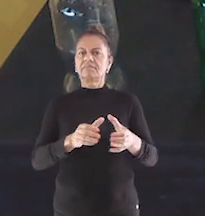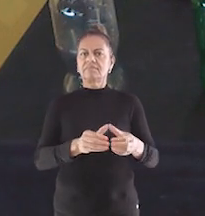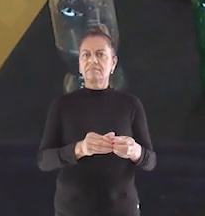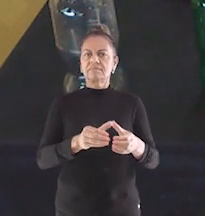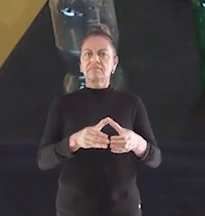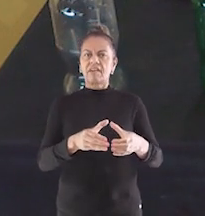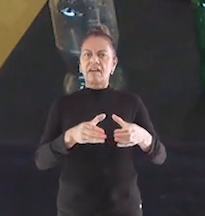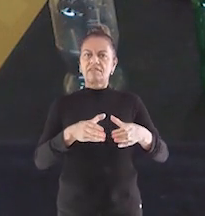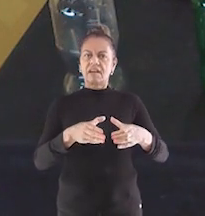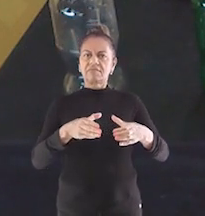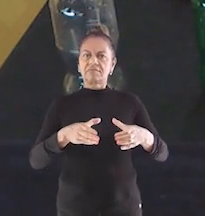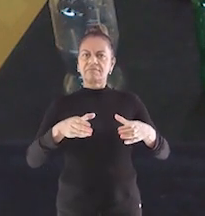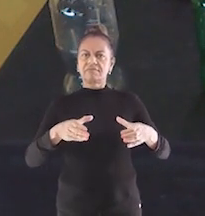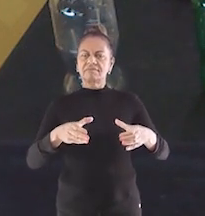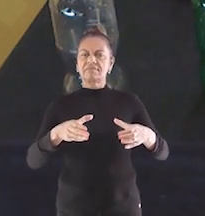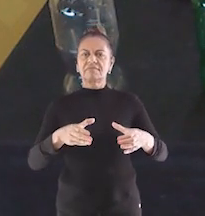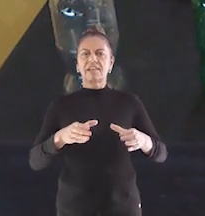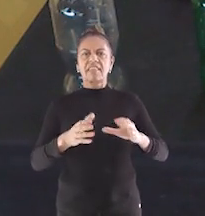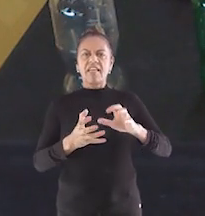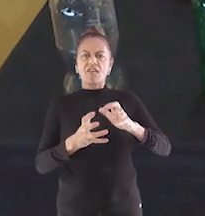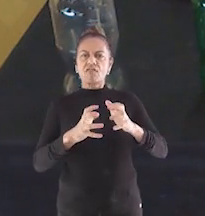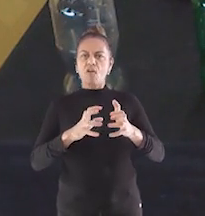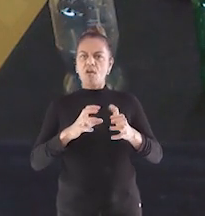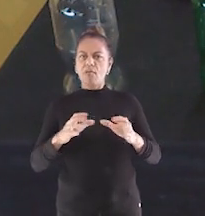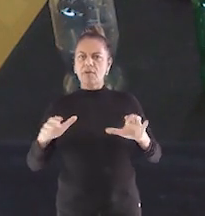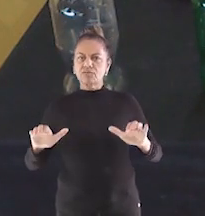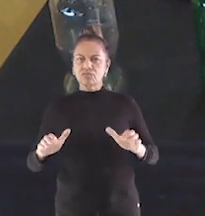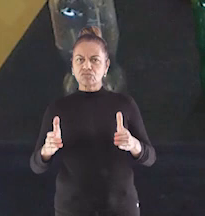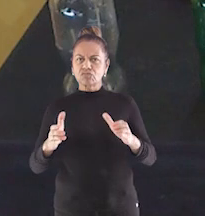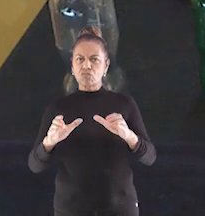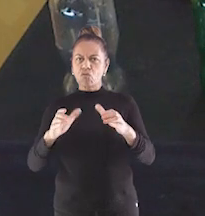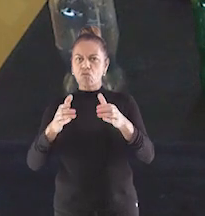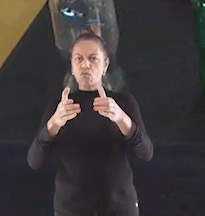e fazendo a forma do seu vulcão.